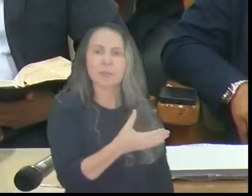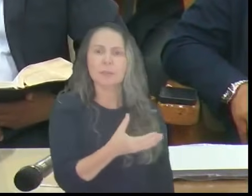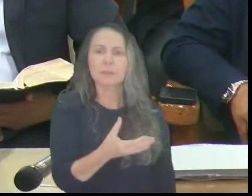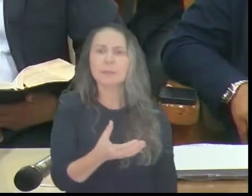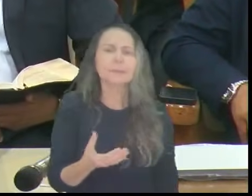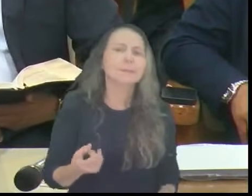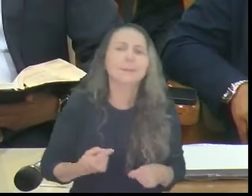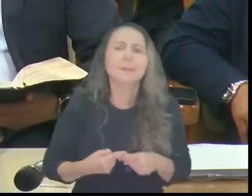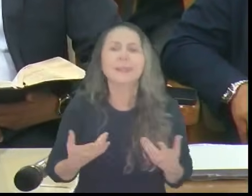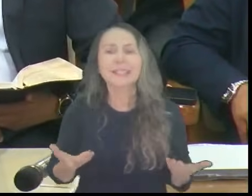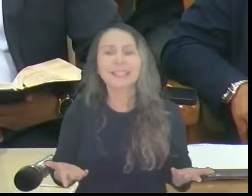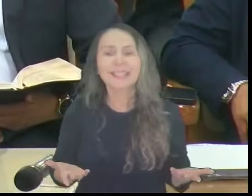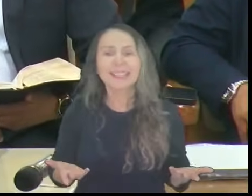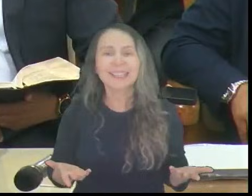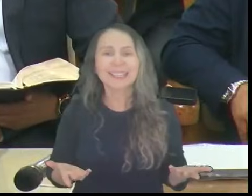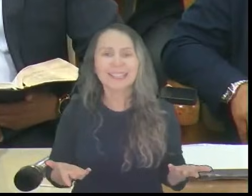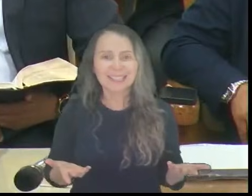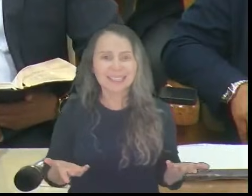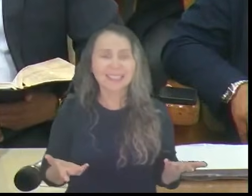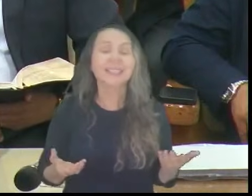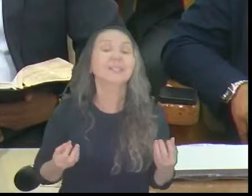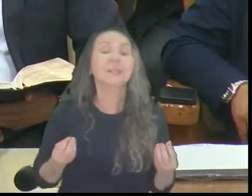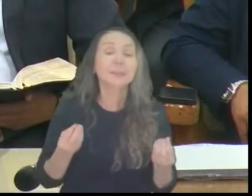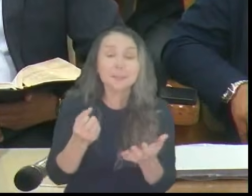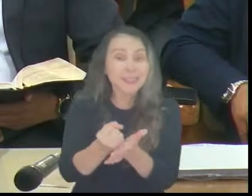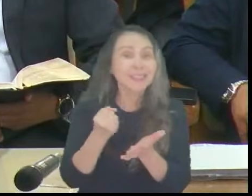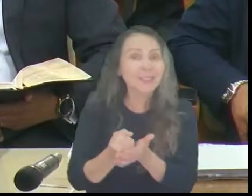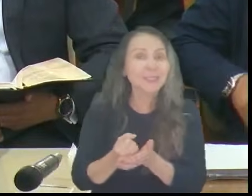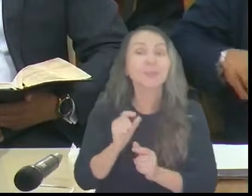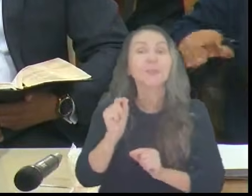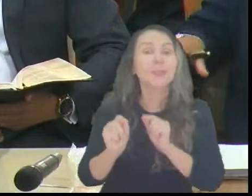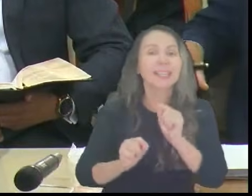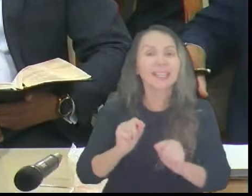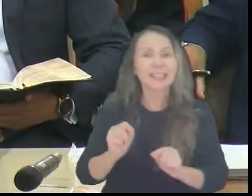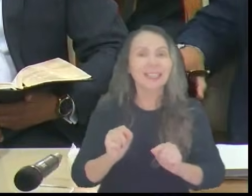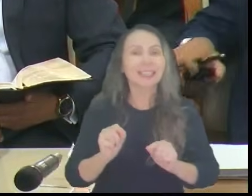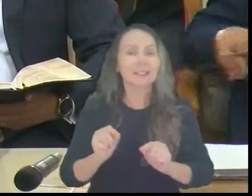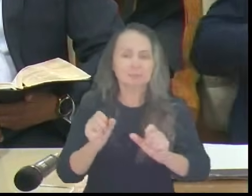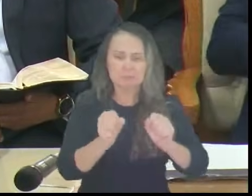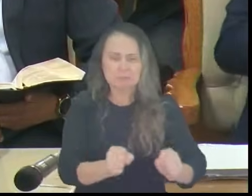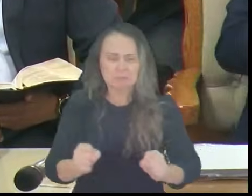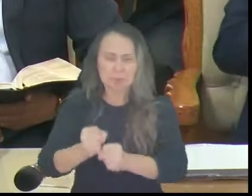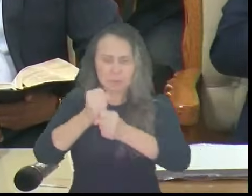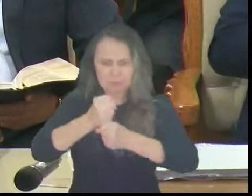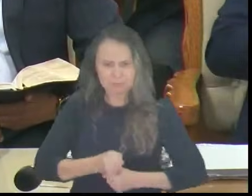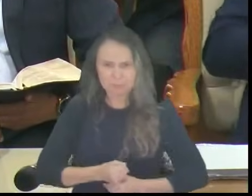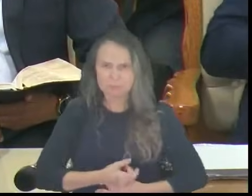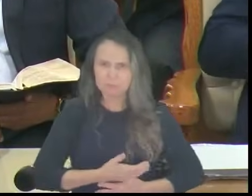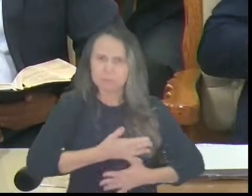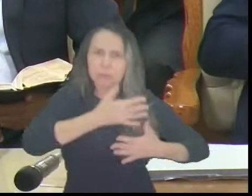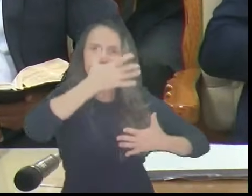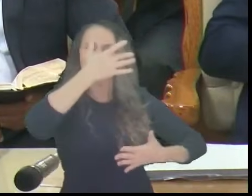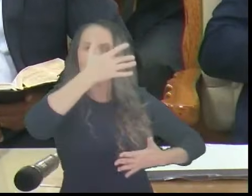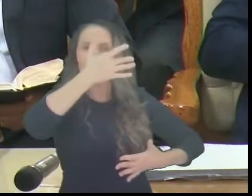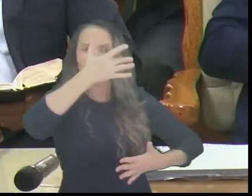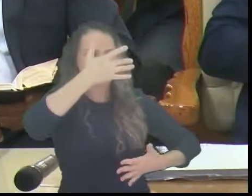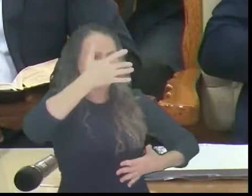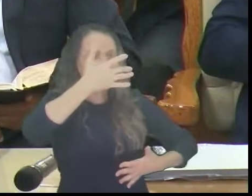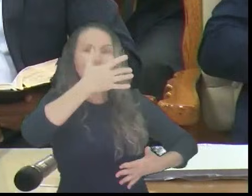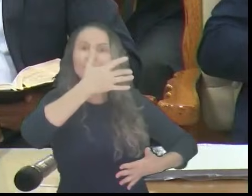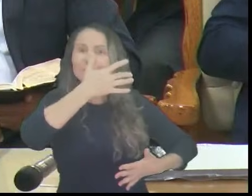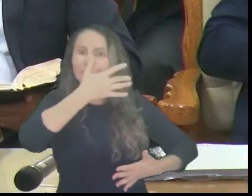daquele. Era um revestimento de quê? Me ajudem. Era um revestimento de quê, irmãos? De poder. O